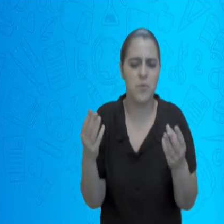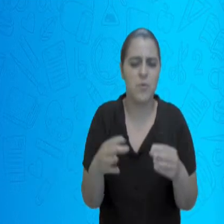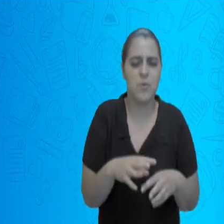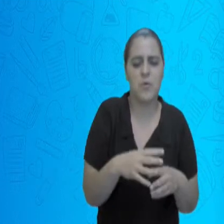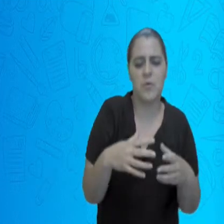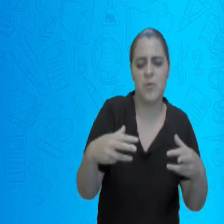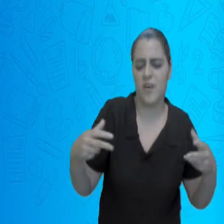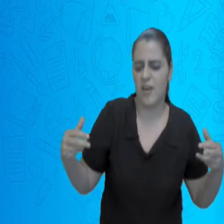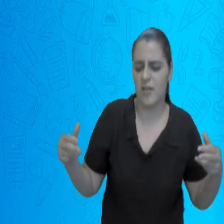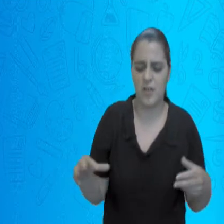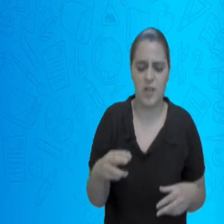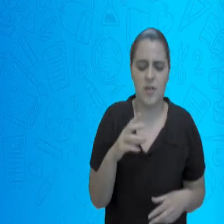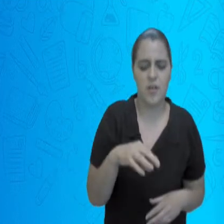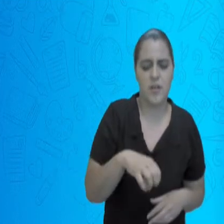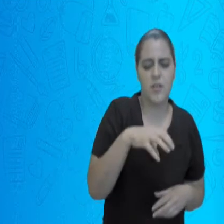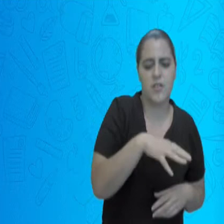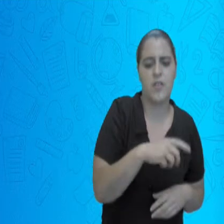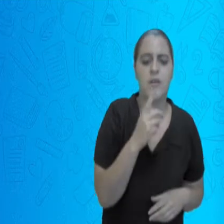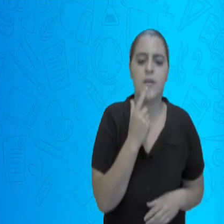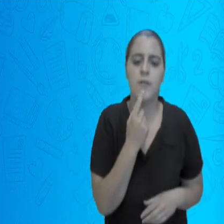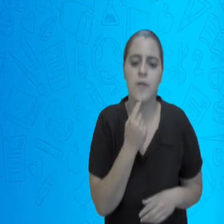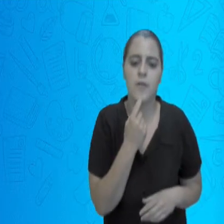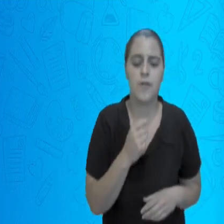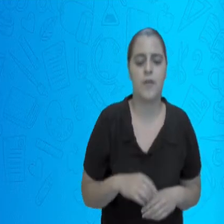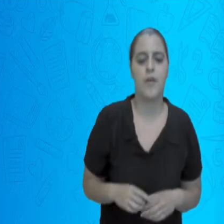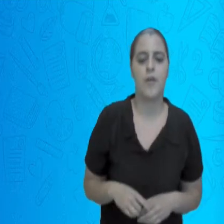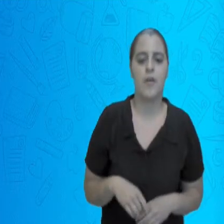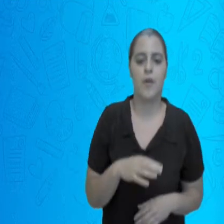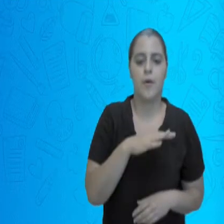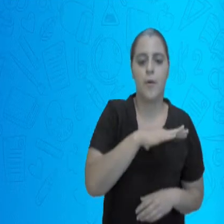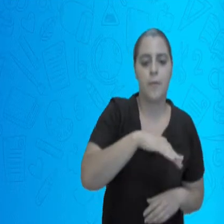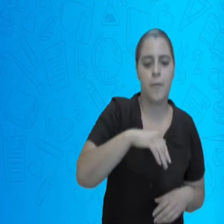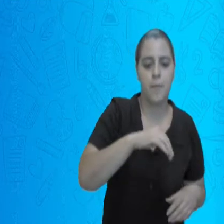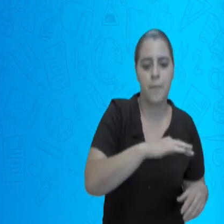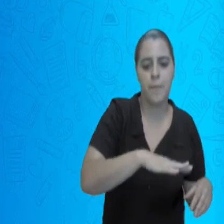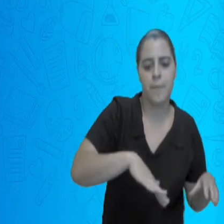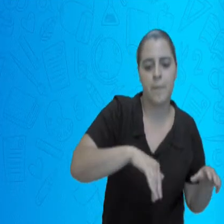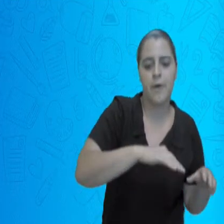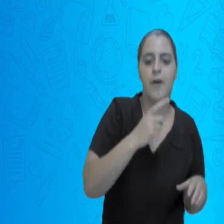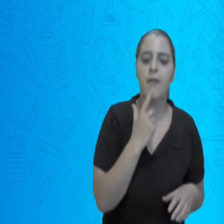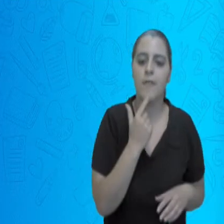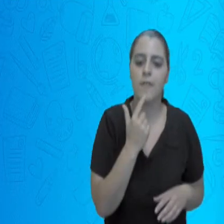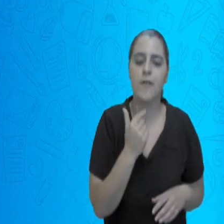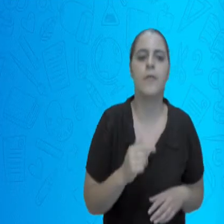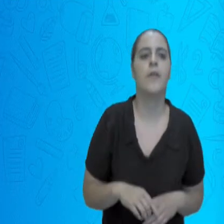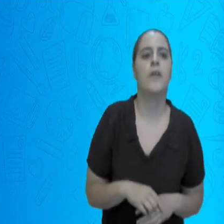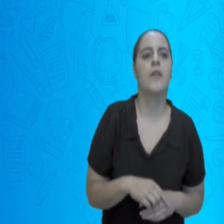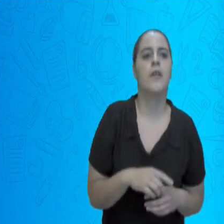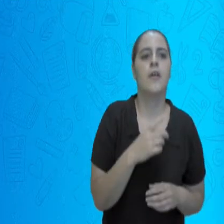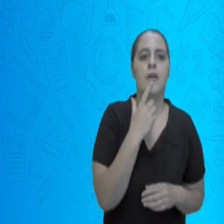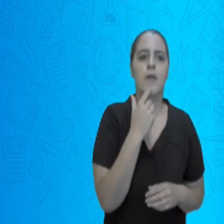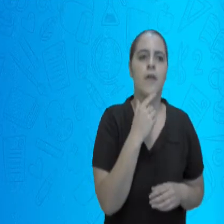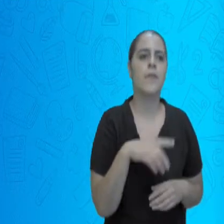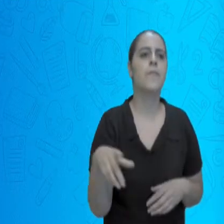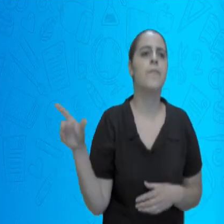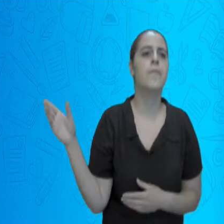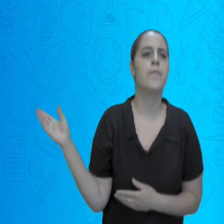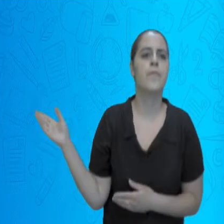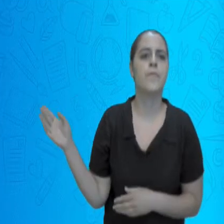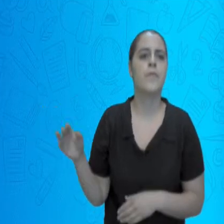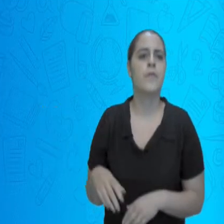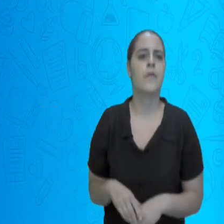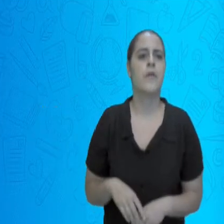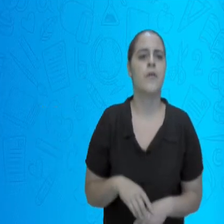grande quantidade, e o mar fica vermelho mesmo. Então, é chamado de mar vermelho. As